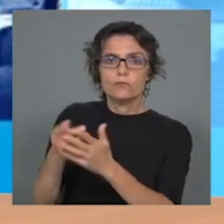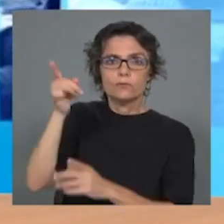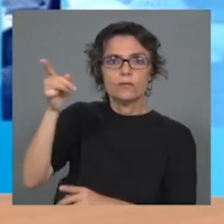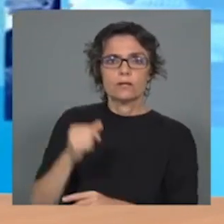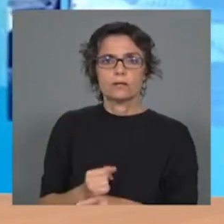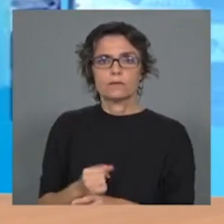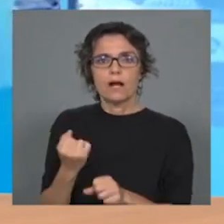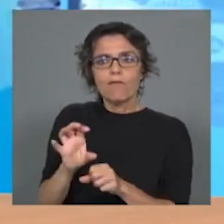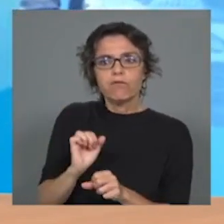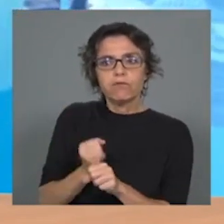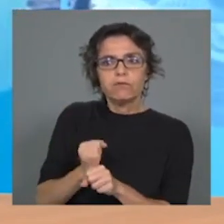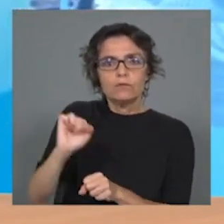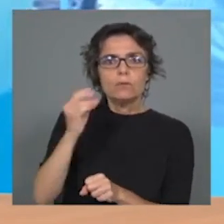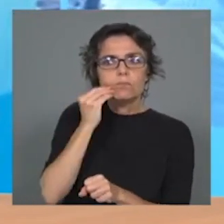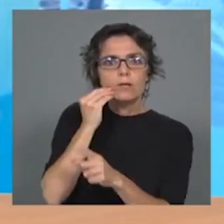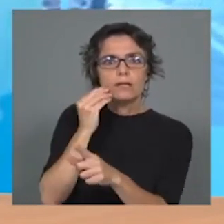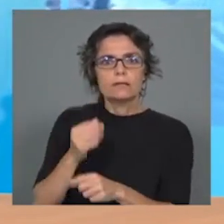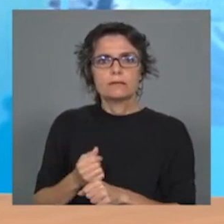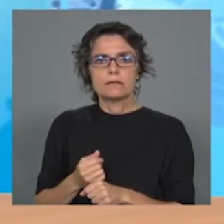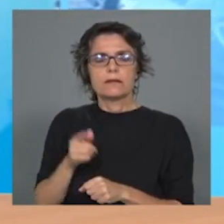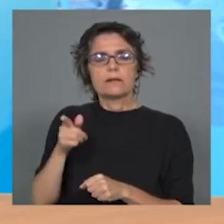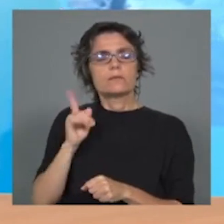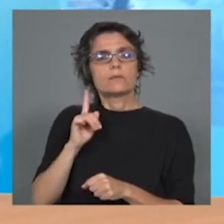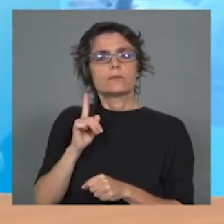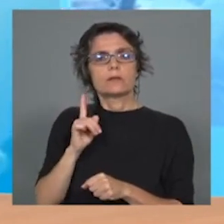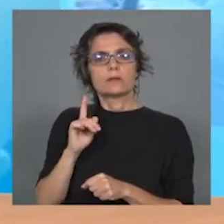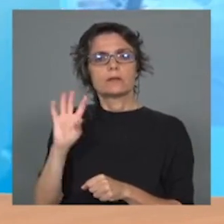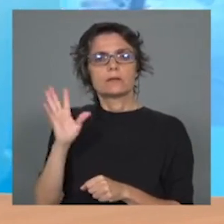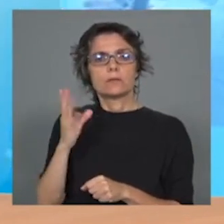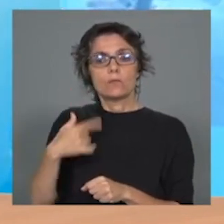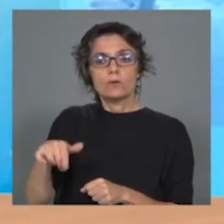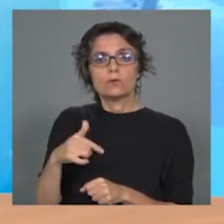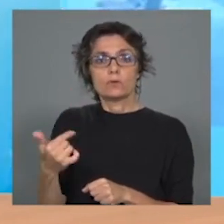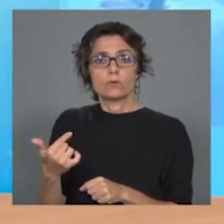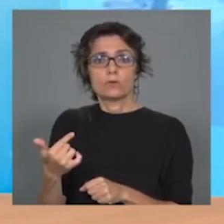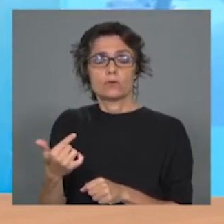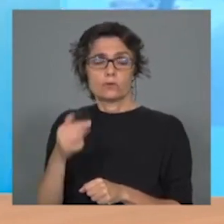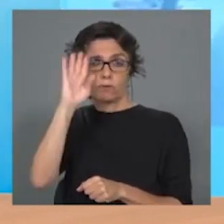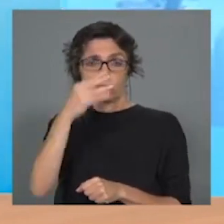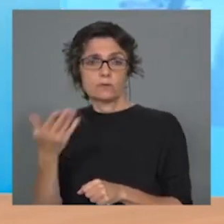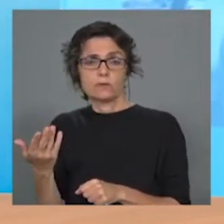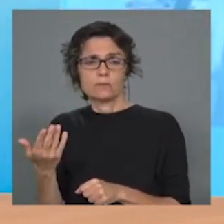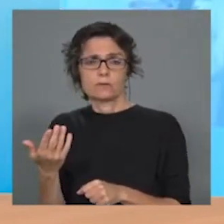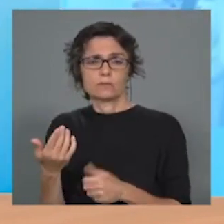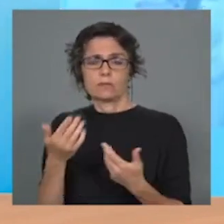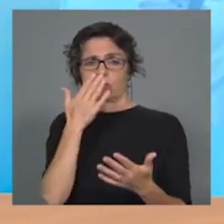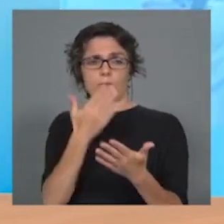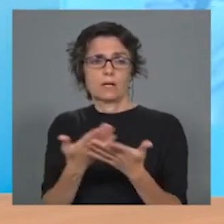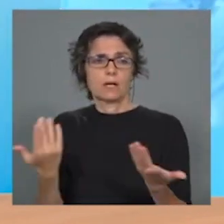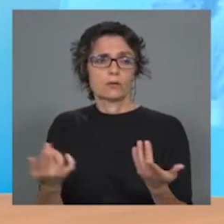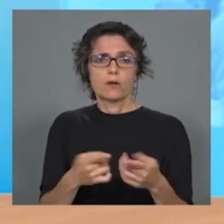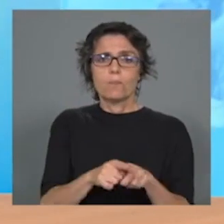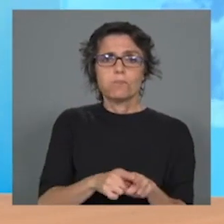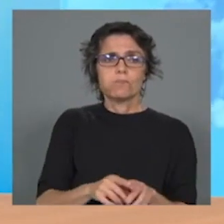dimensão é importante na medida em que hoje em dia nós estamos no impasse das ideologias, estamos no